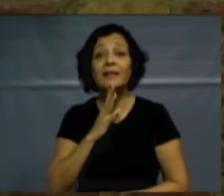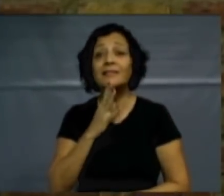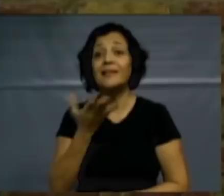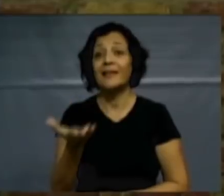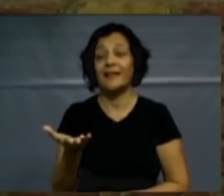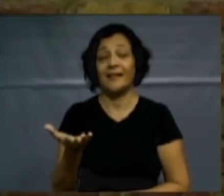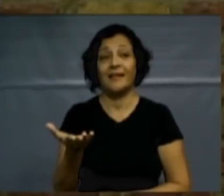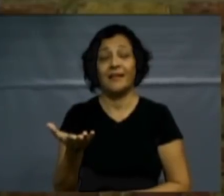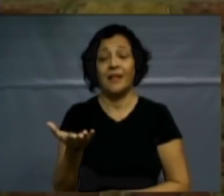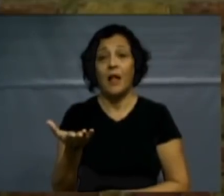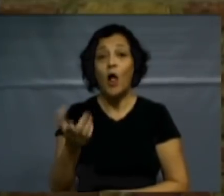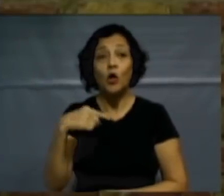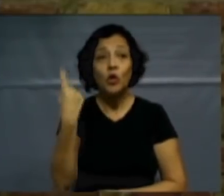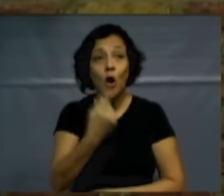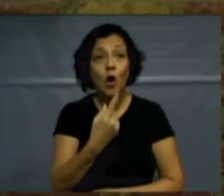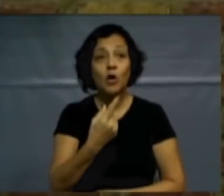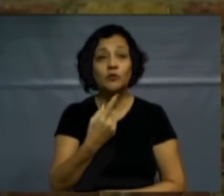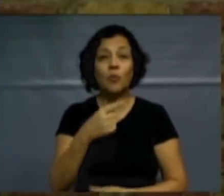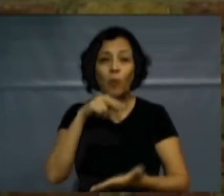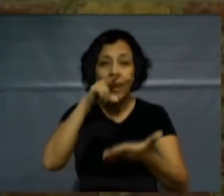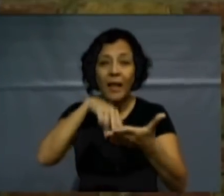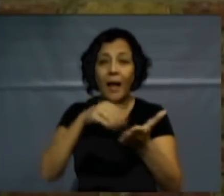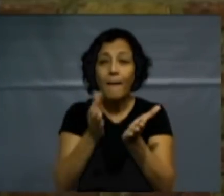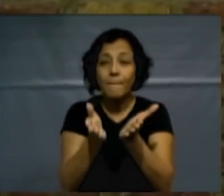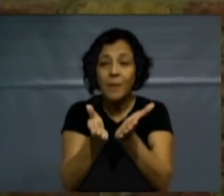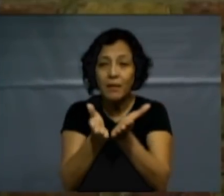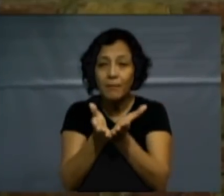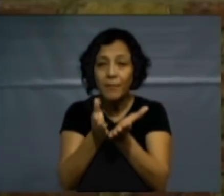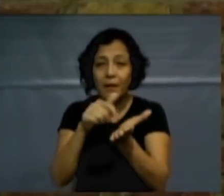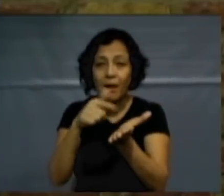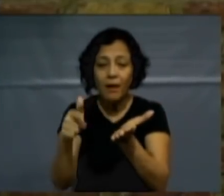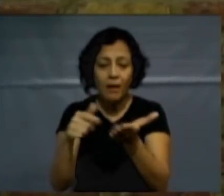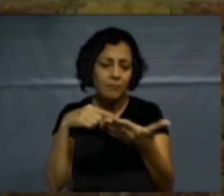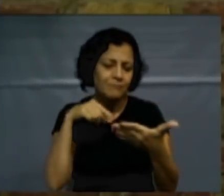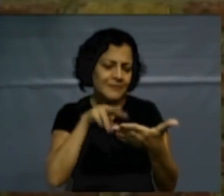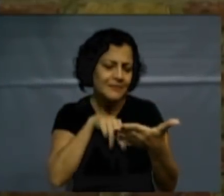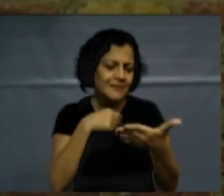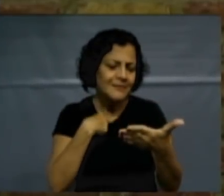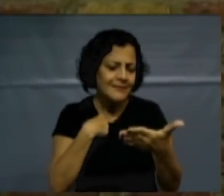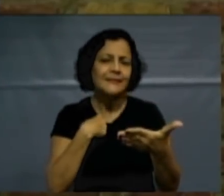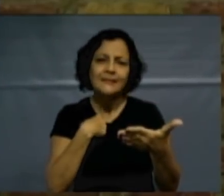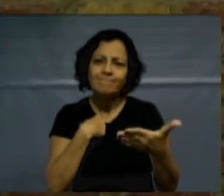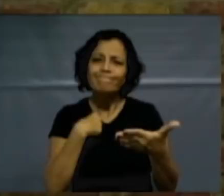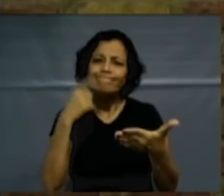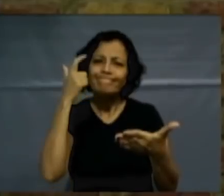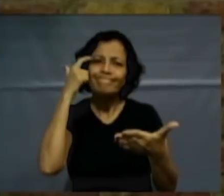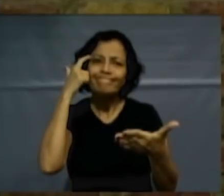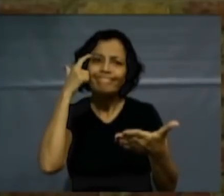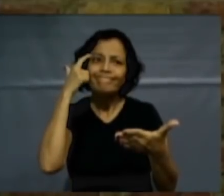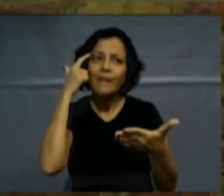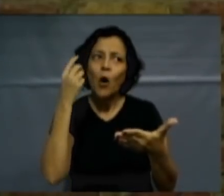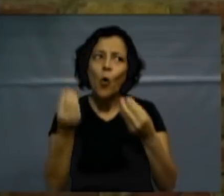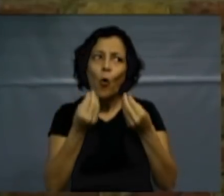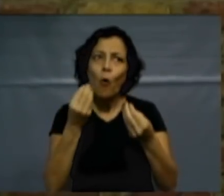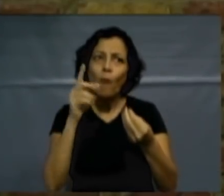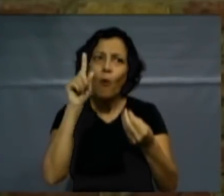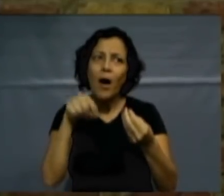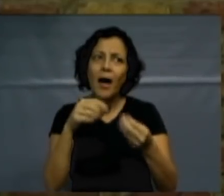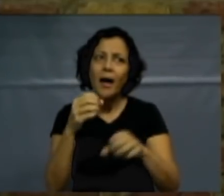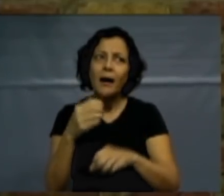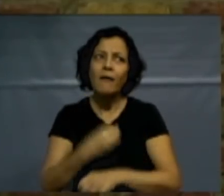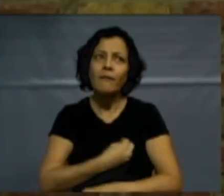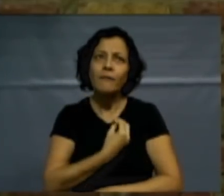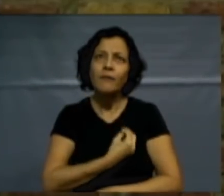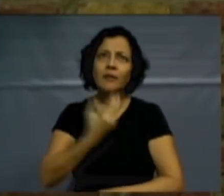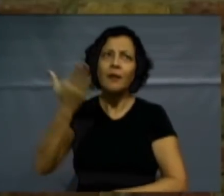mundo bíblico dos apóstolos de Jesus, a gente vai vendo e a gente vai tomando proximidade com aquilo. Por isso que o